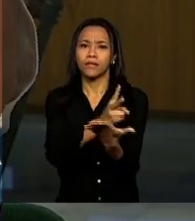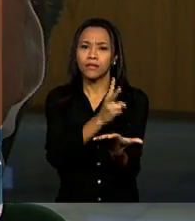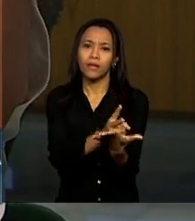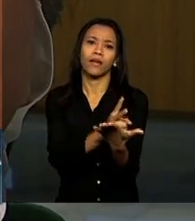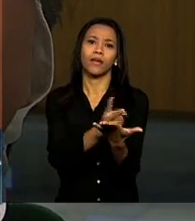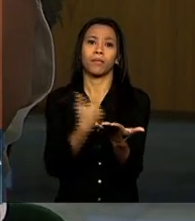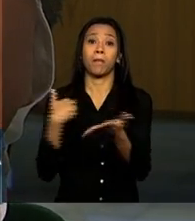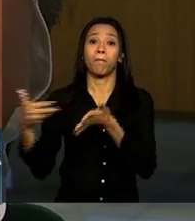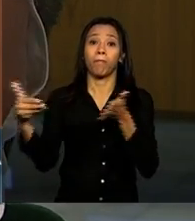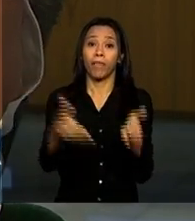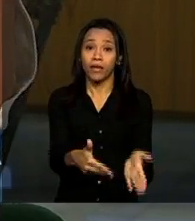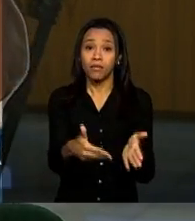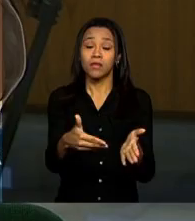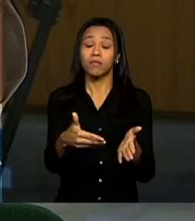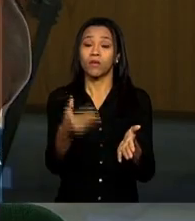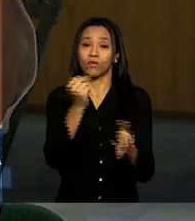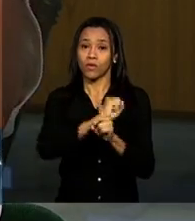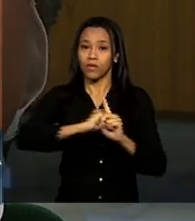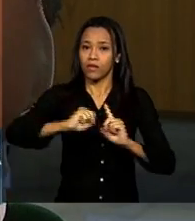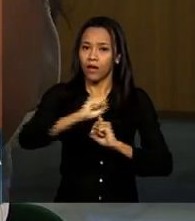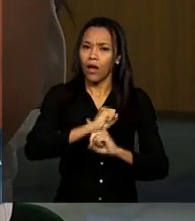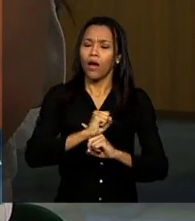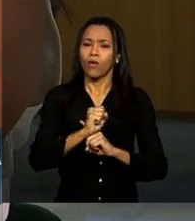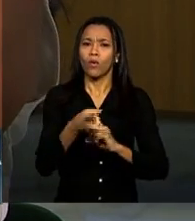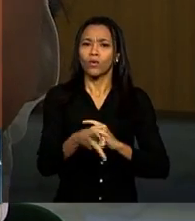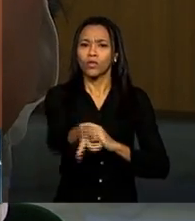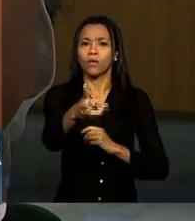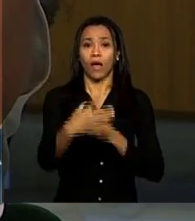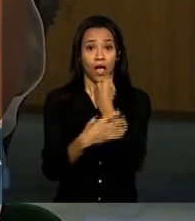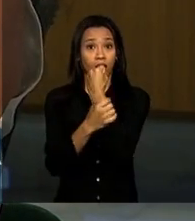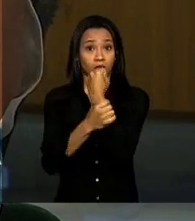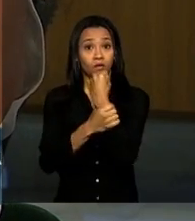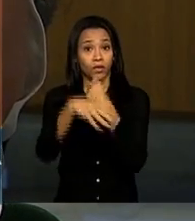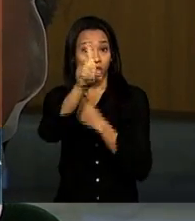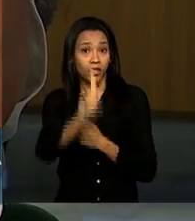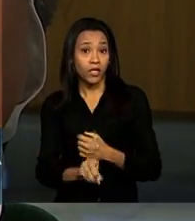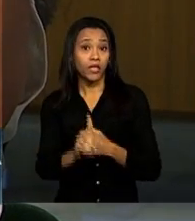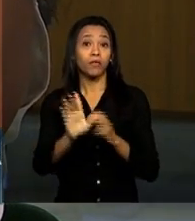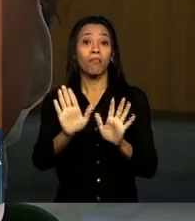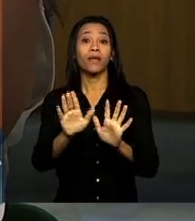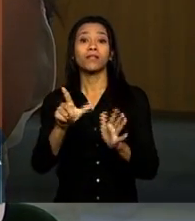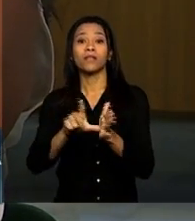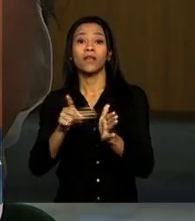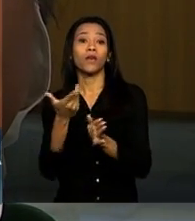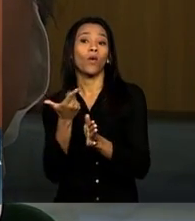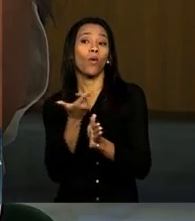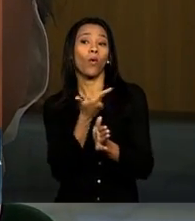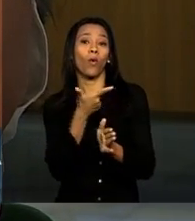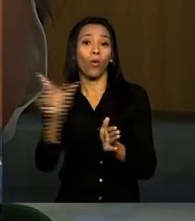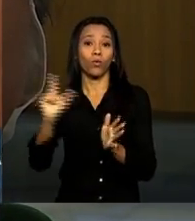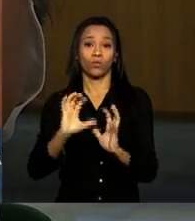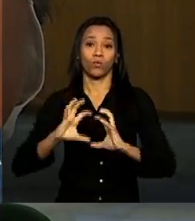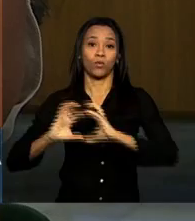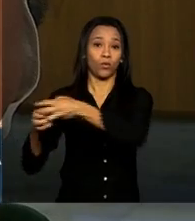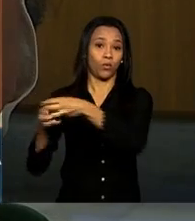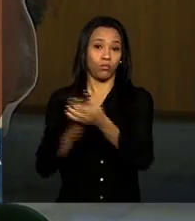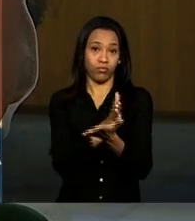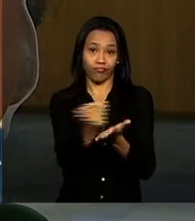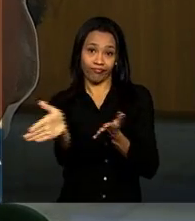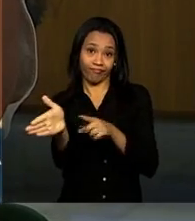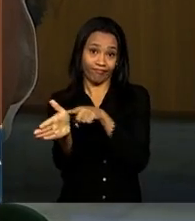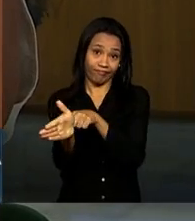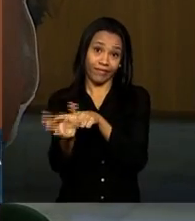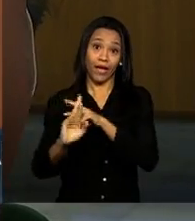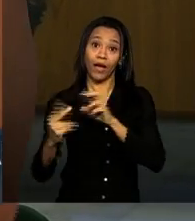ampliar a participação social de manter direitos quando o outro bloco que precisa se contentar sinaliza